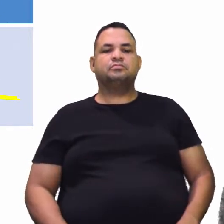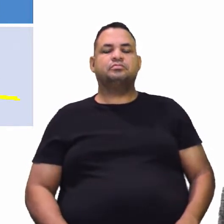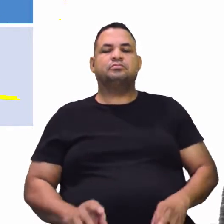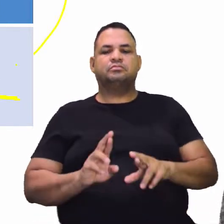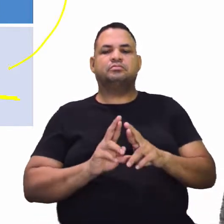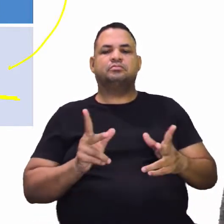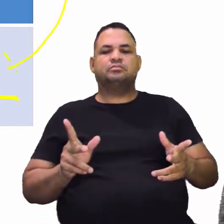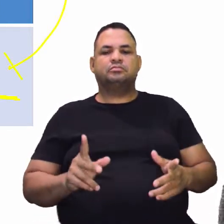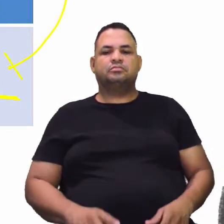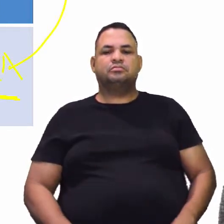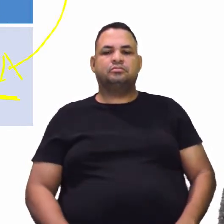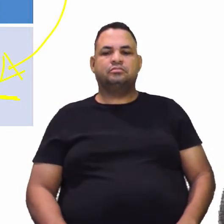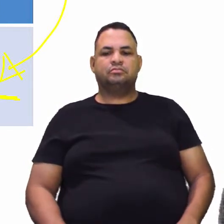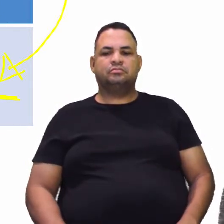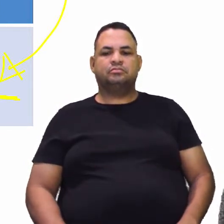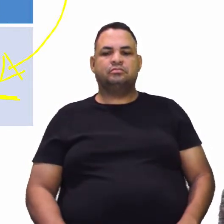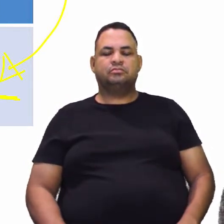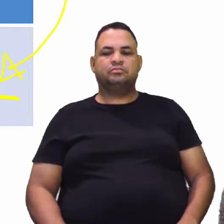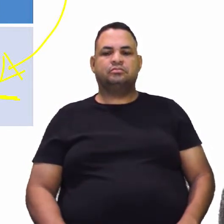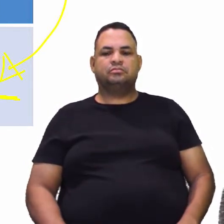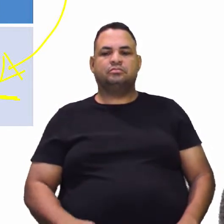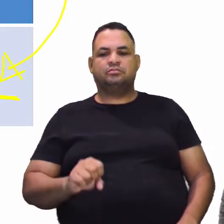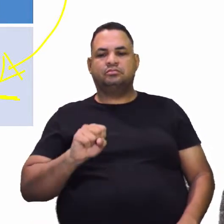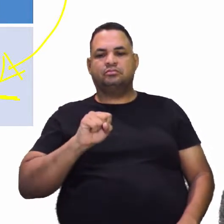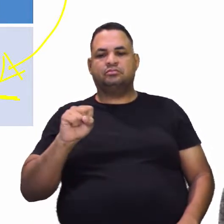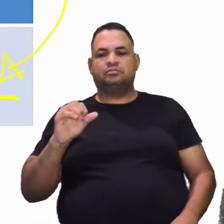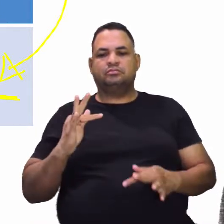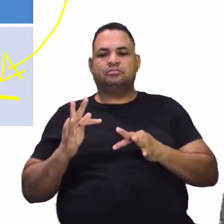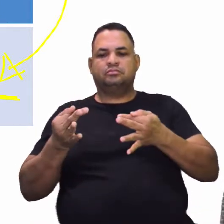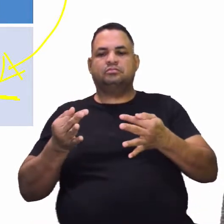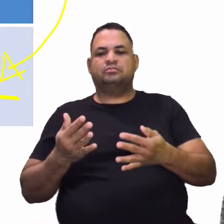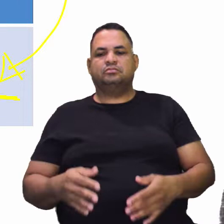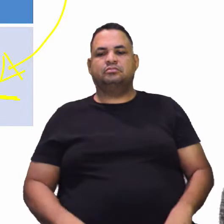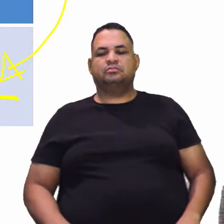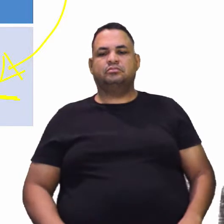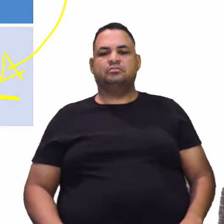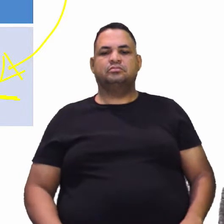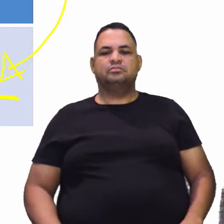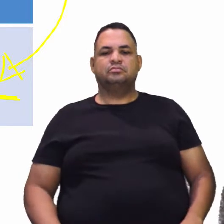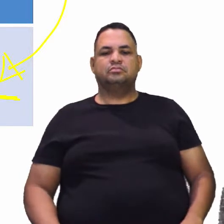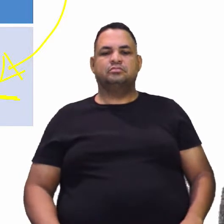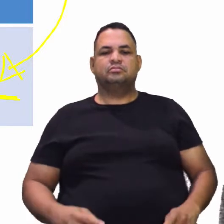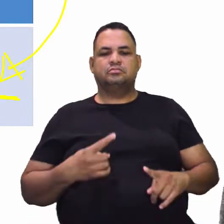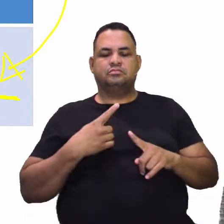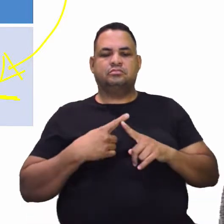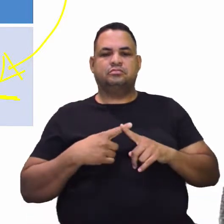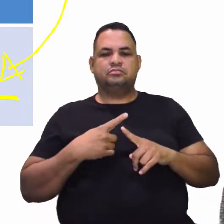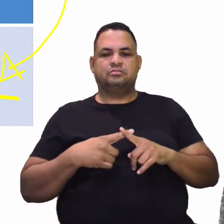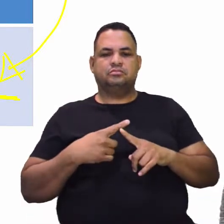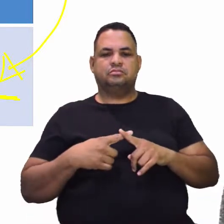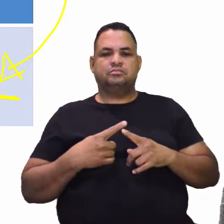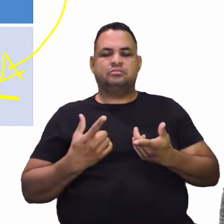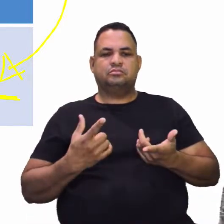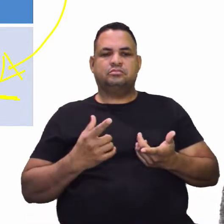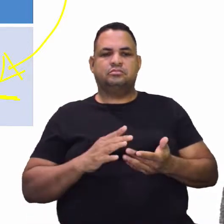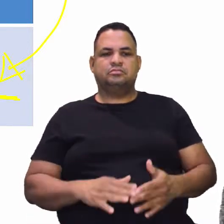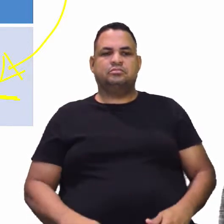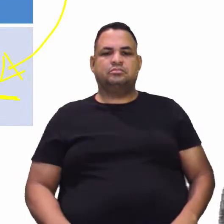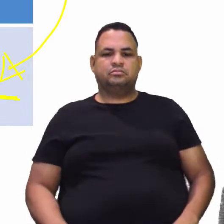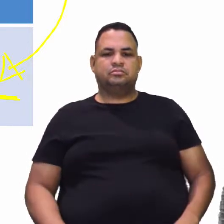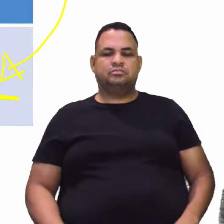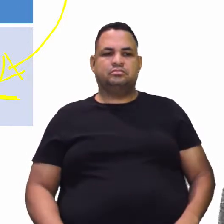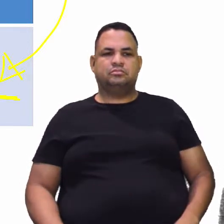uma diferença. A diferença foi o quê? O Szinho aí que apareceu do nada. Ele apareceu aí do nada. Por quê? Porque isso